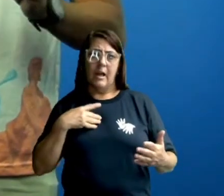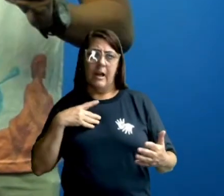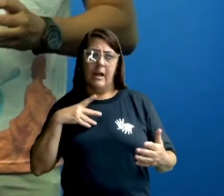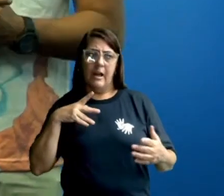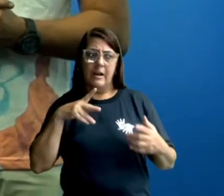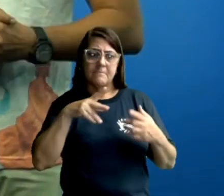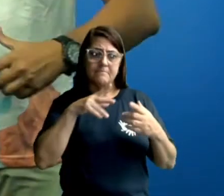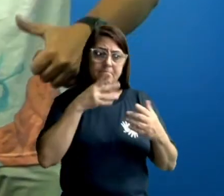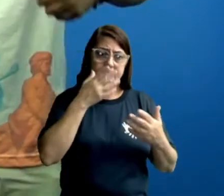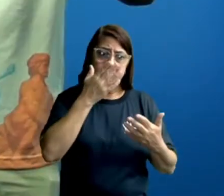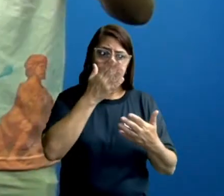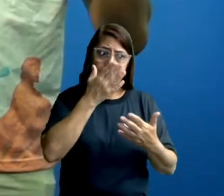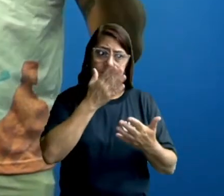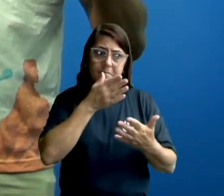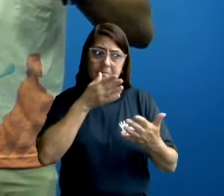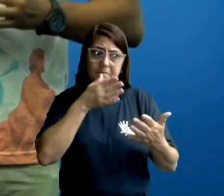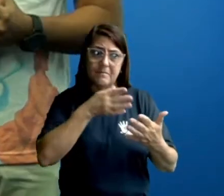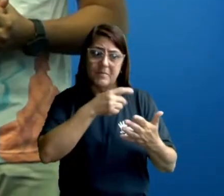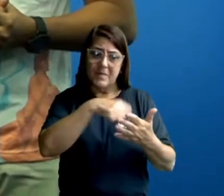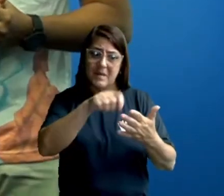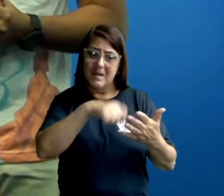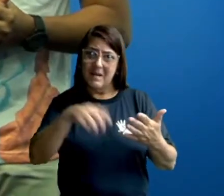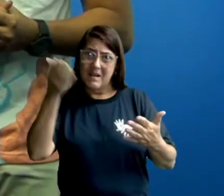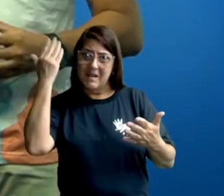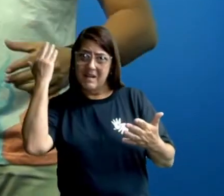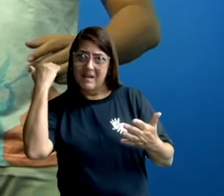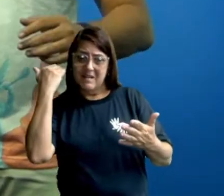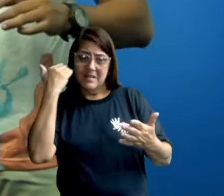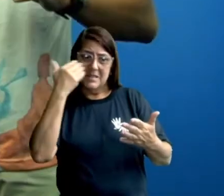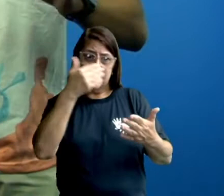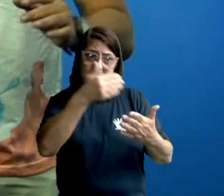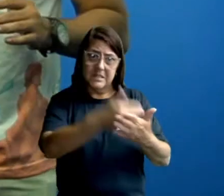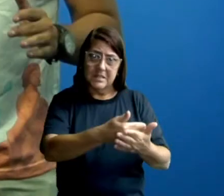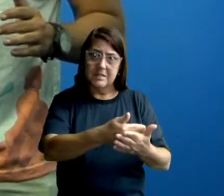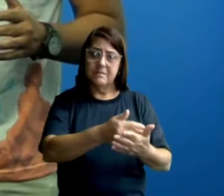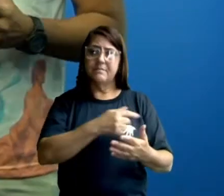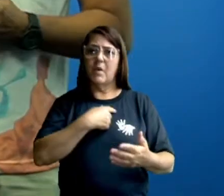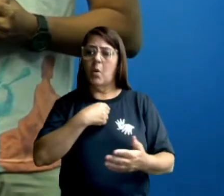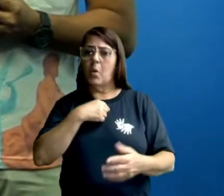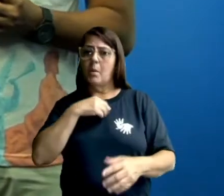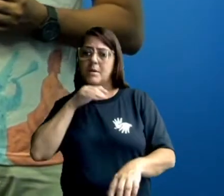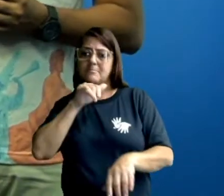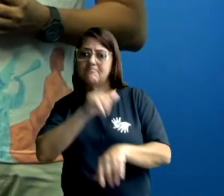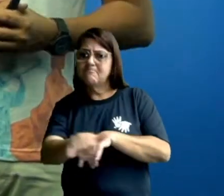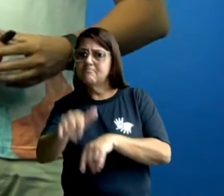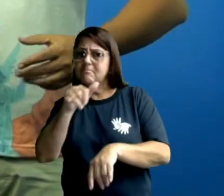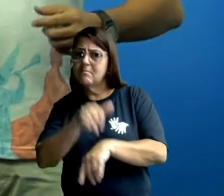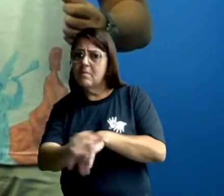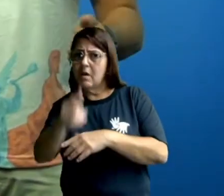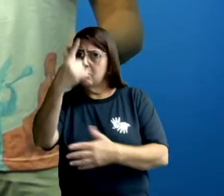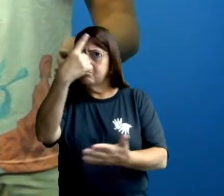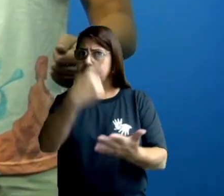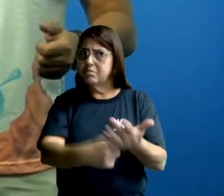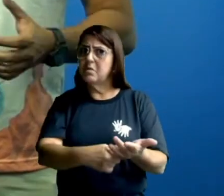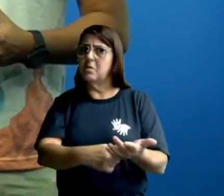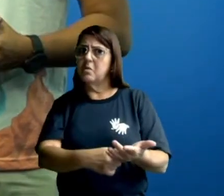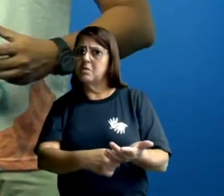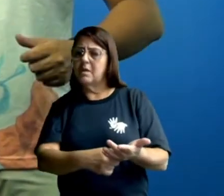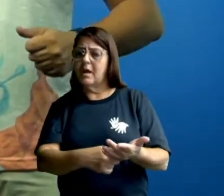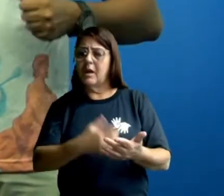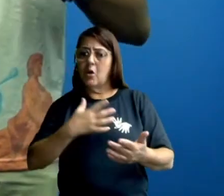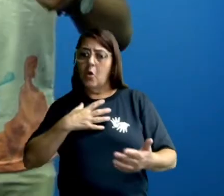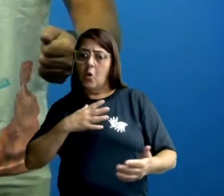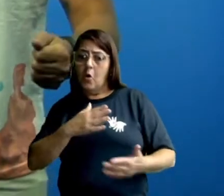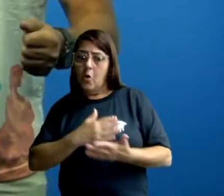que tinham sido tratados e firmados lá no Tratado de Versalhes. Ele começa a romper com esses acordos e começa a se